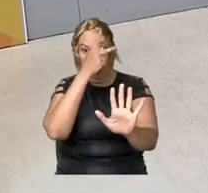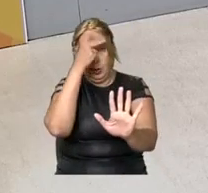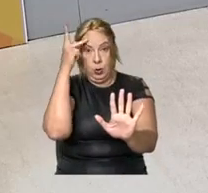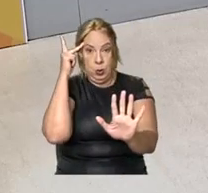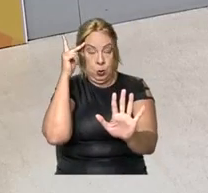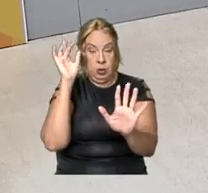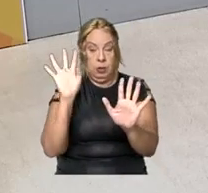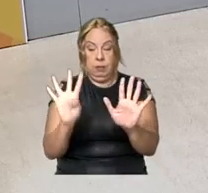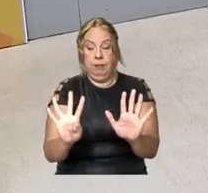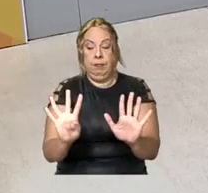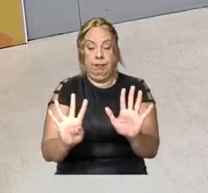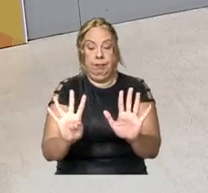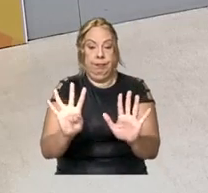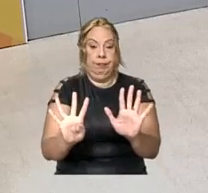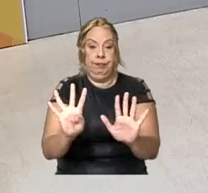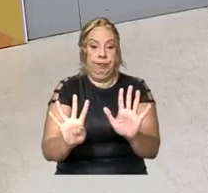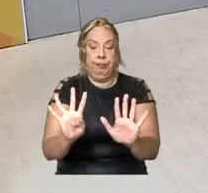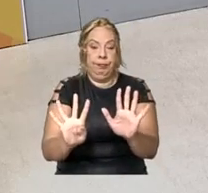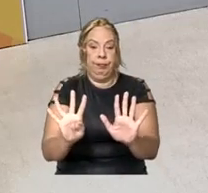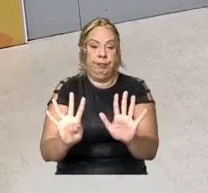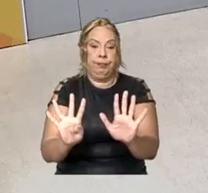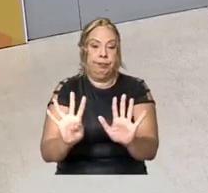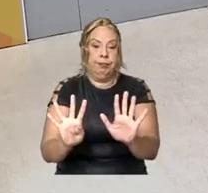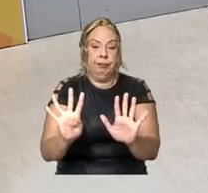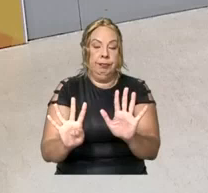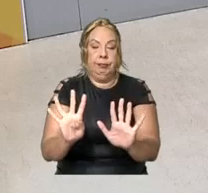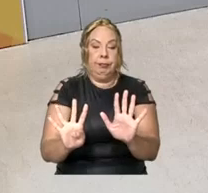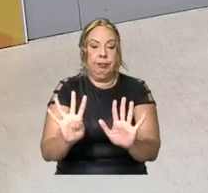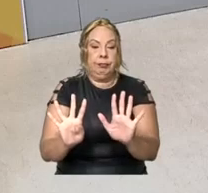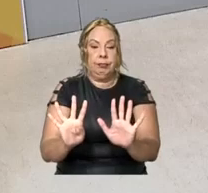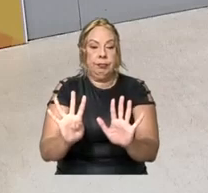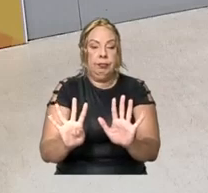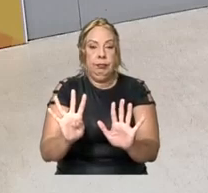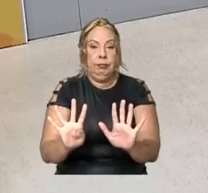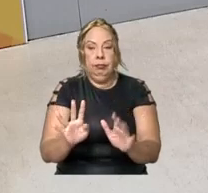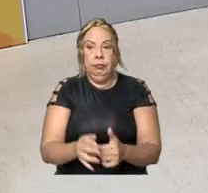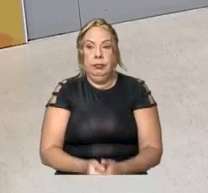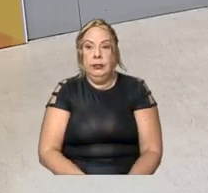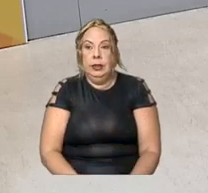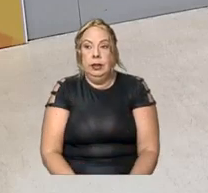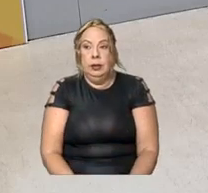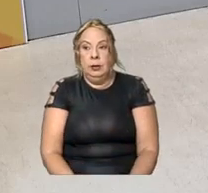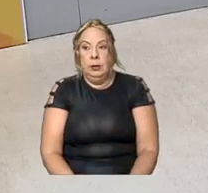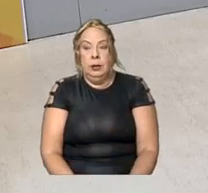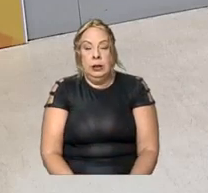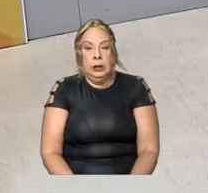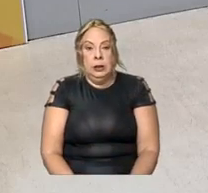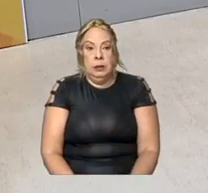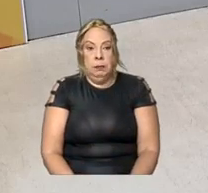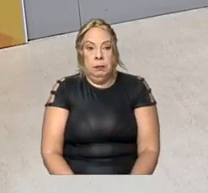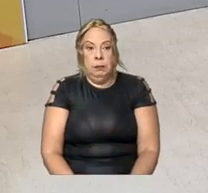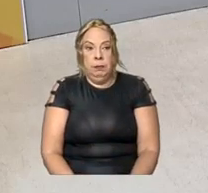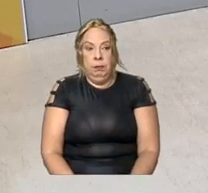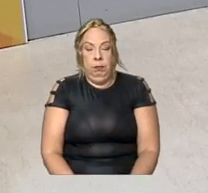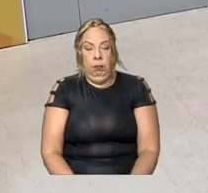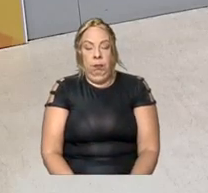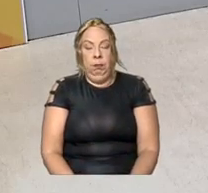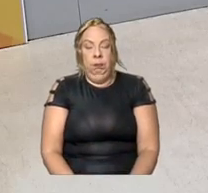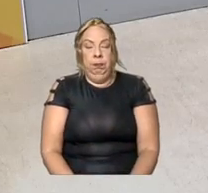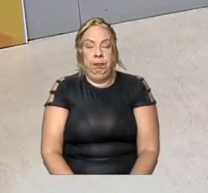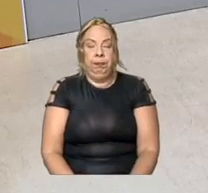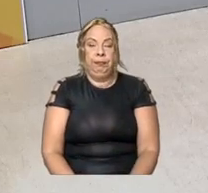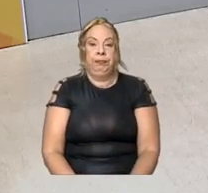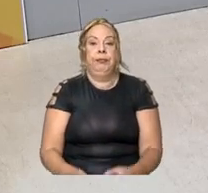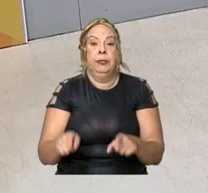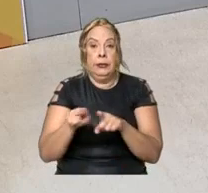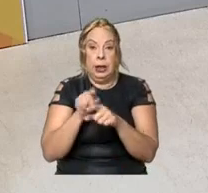esperando a decisiva, que ainda não saiu. Muito bem, um abraço aí pro tio Belezinha,